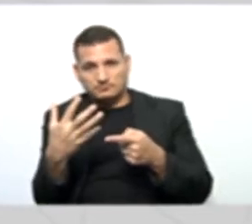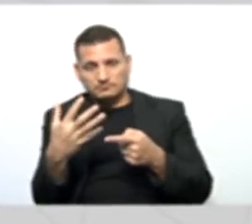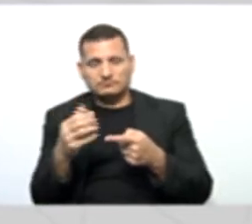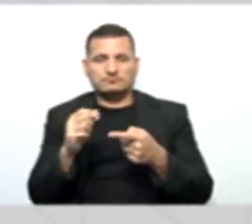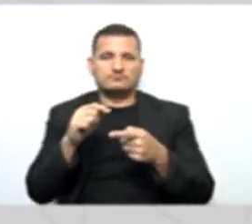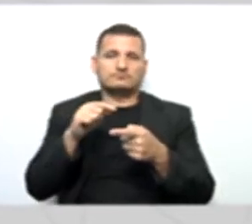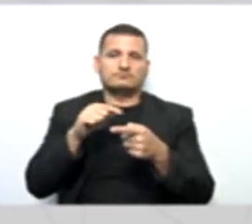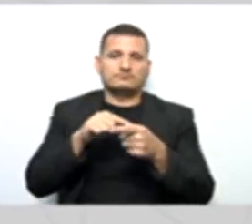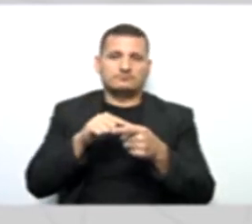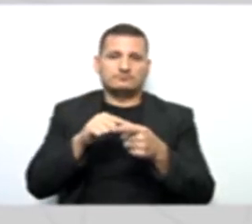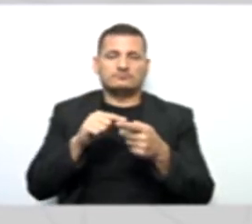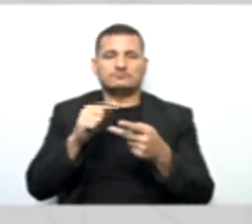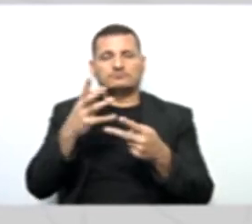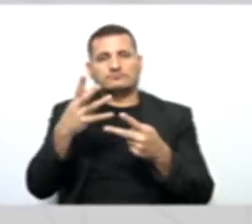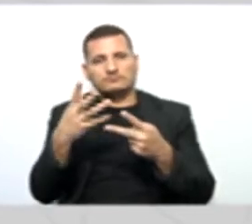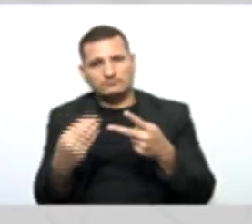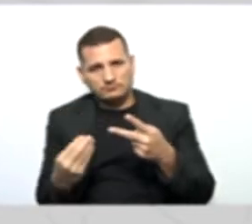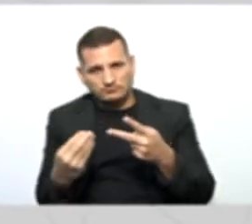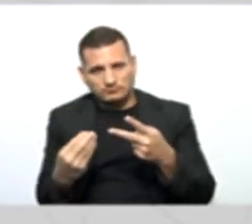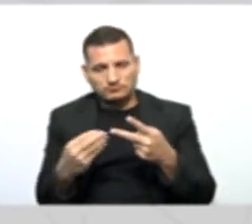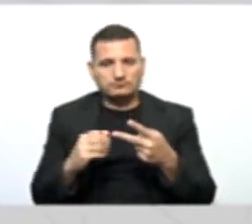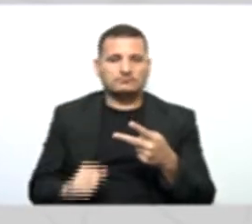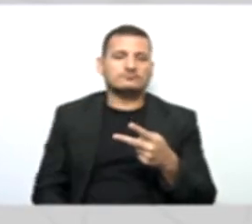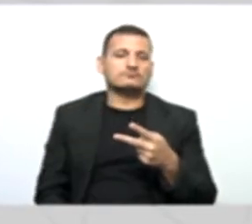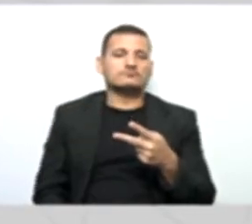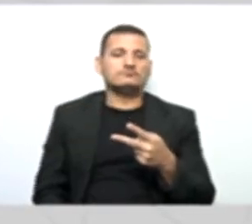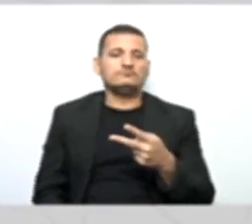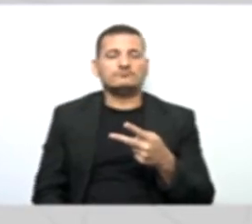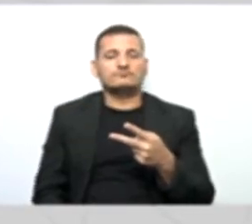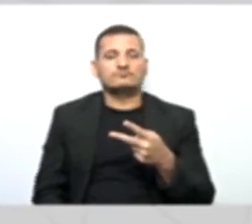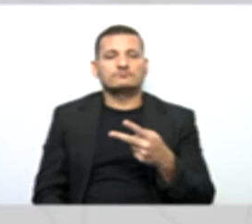ok? Nós podemos criar outro método aqui para finalizar.